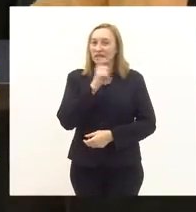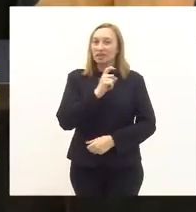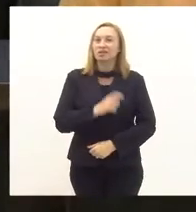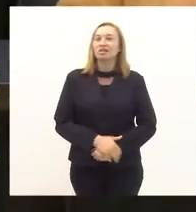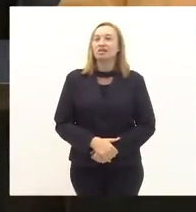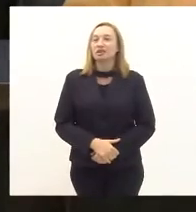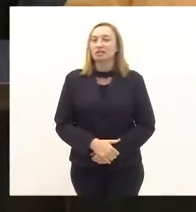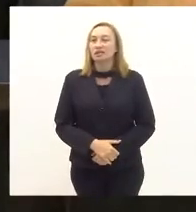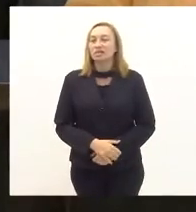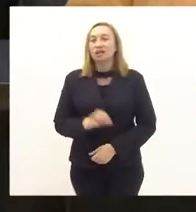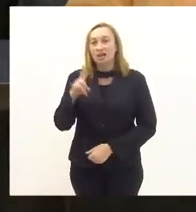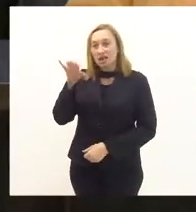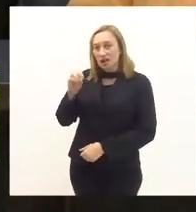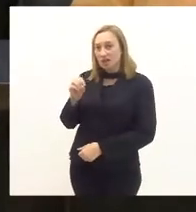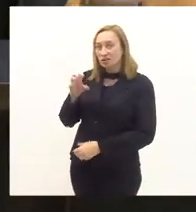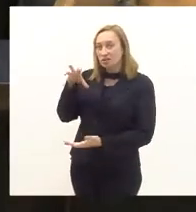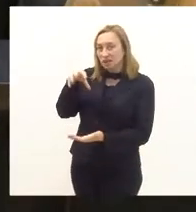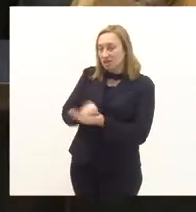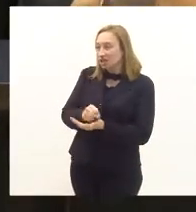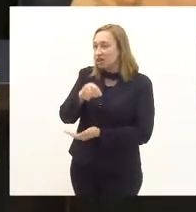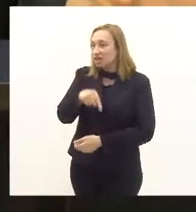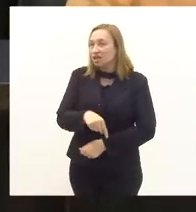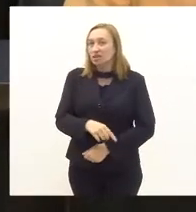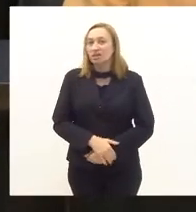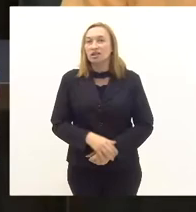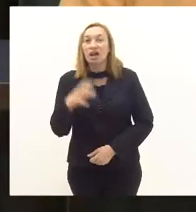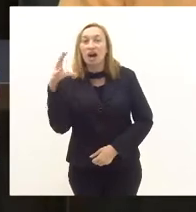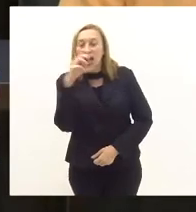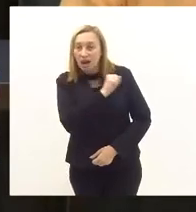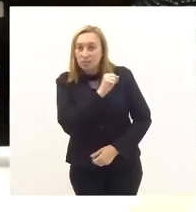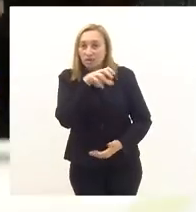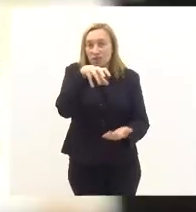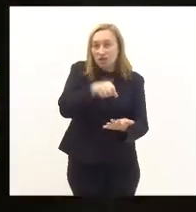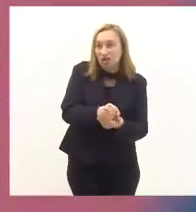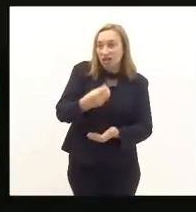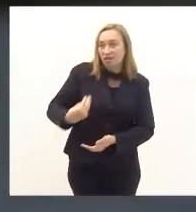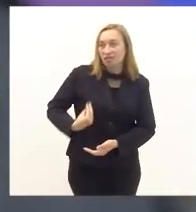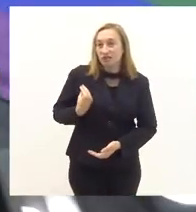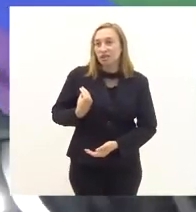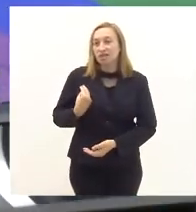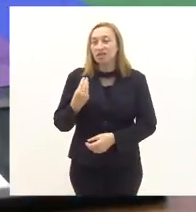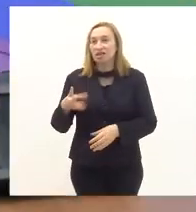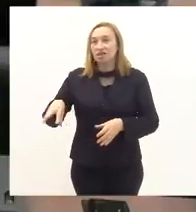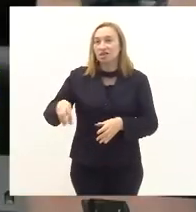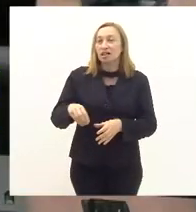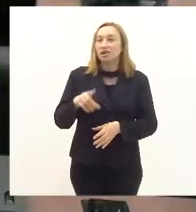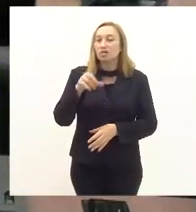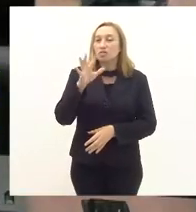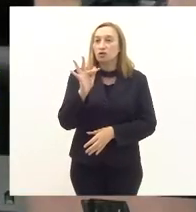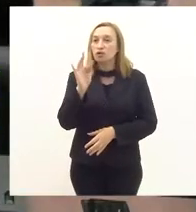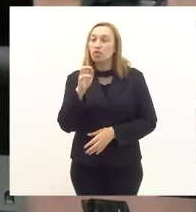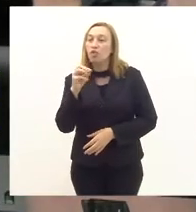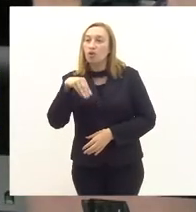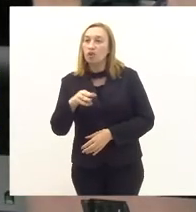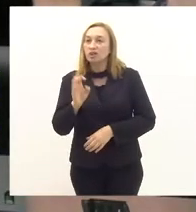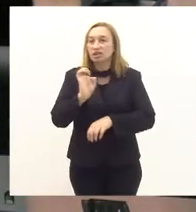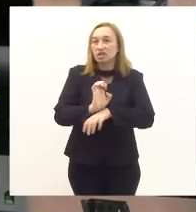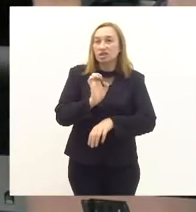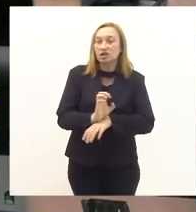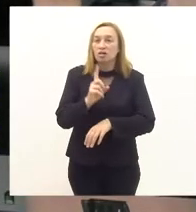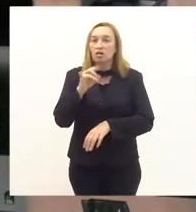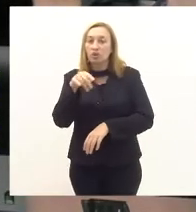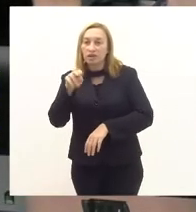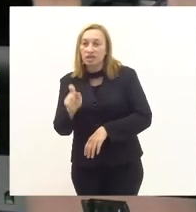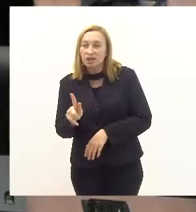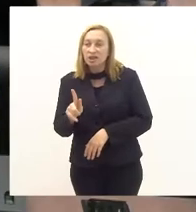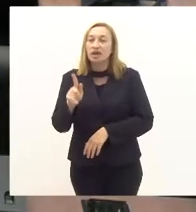O Cláudio Nascimento vai fazer um registro. Rapidamente registrar a presença da integrante do Fórum Estadual de ONGSADES,